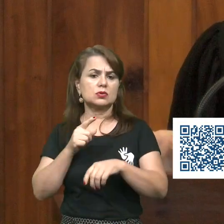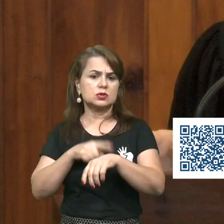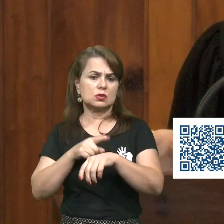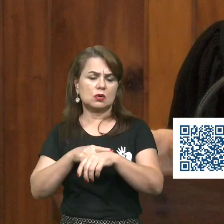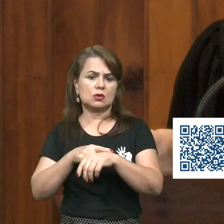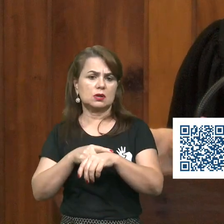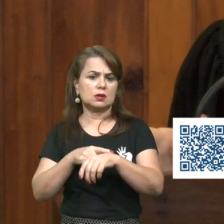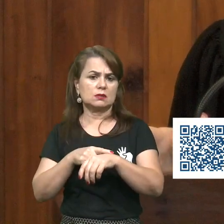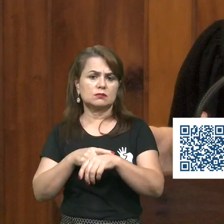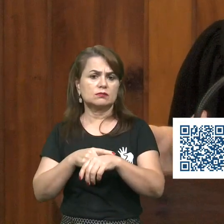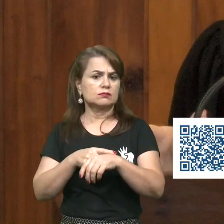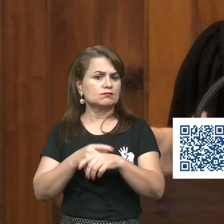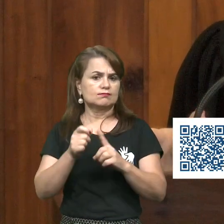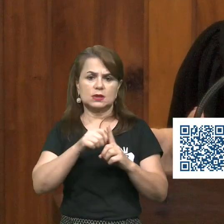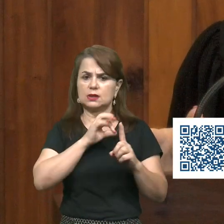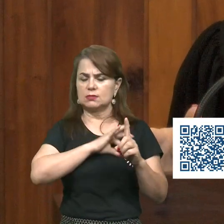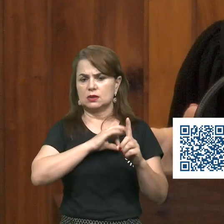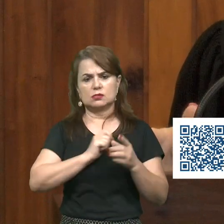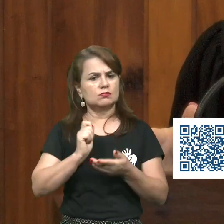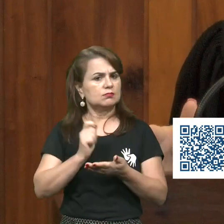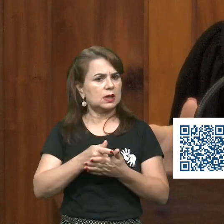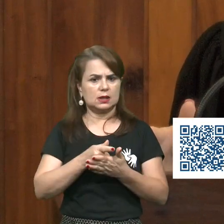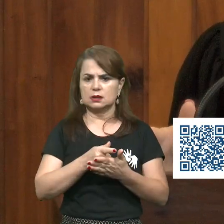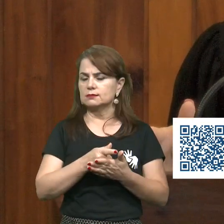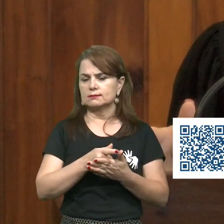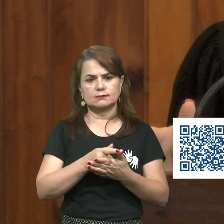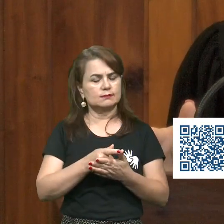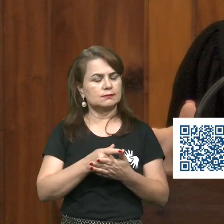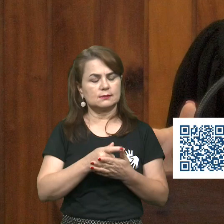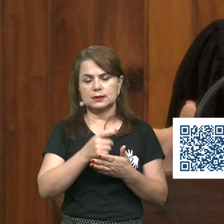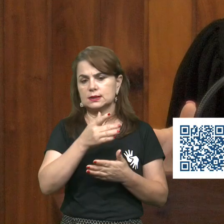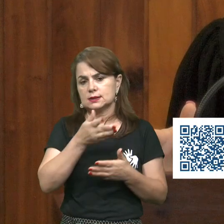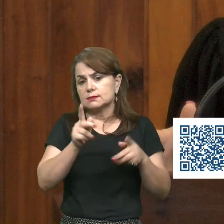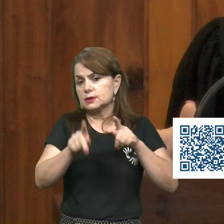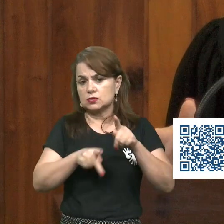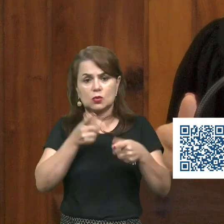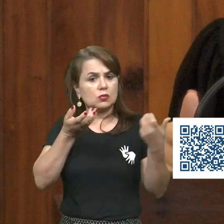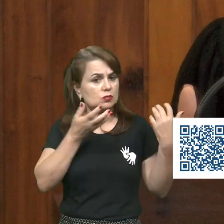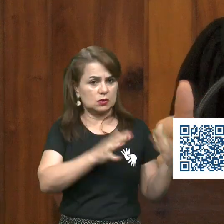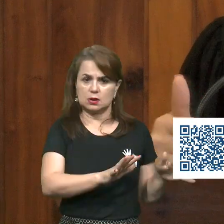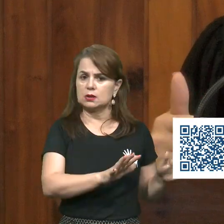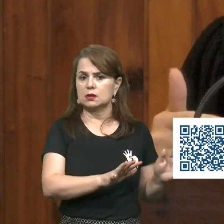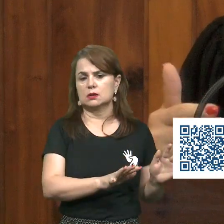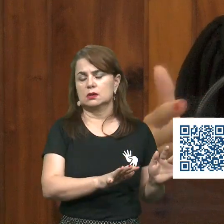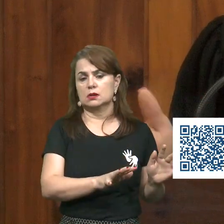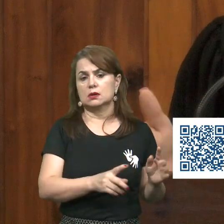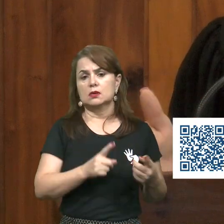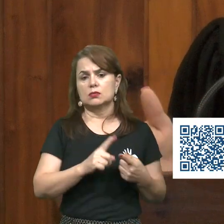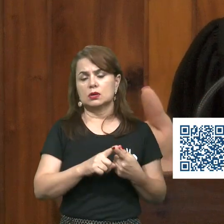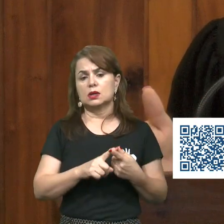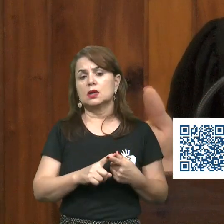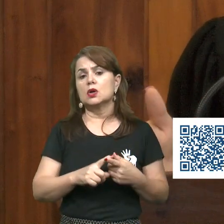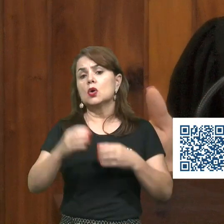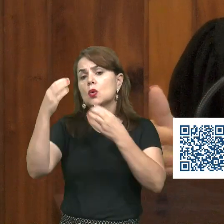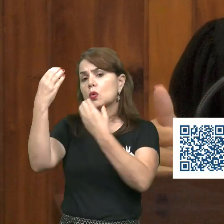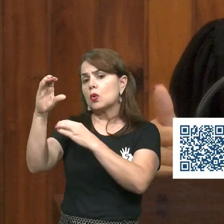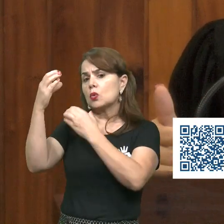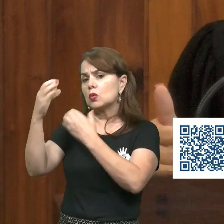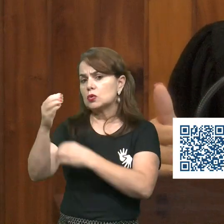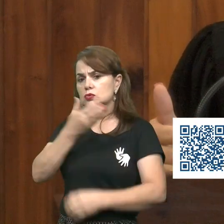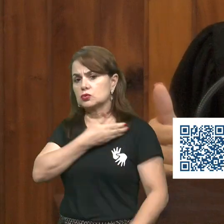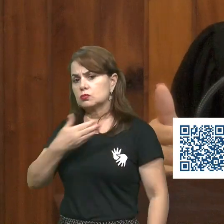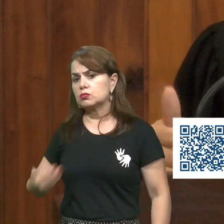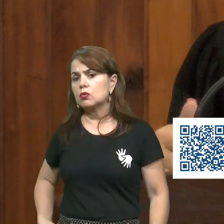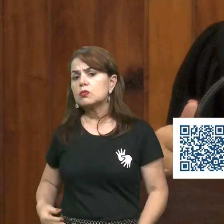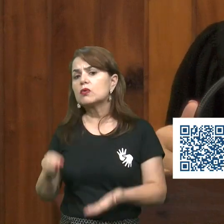banco de horas que desagrada, ninguém mais quer, porque está faltando concurso público e está